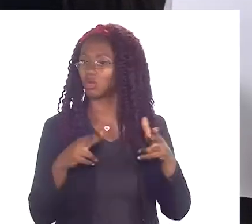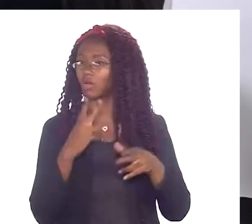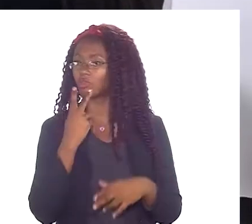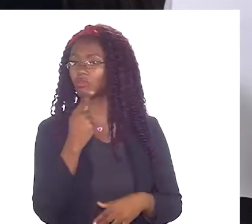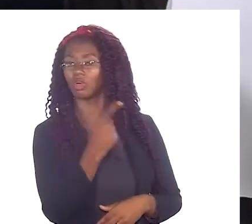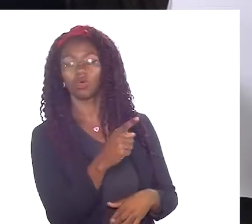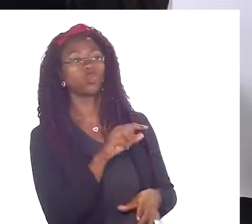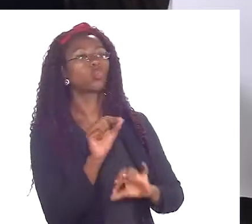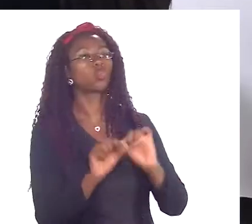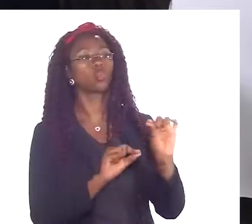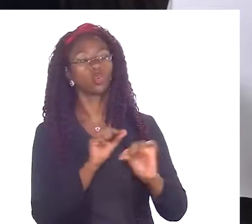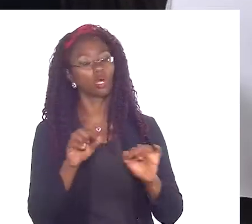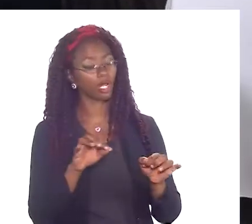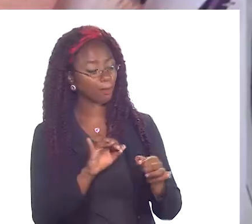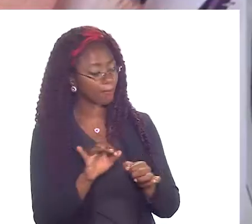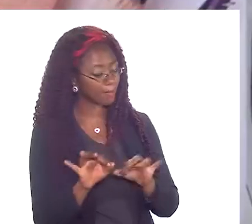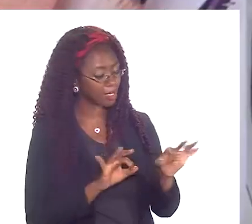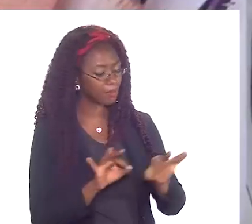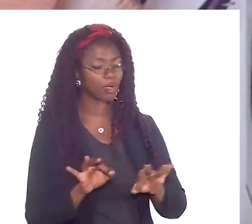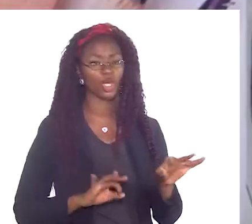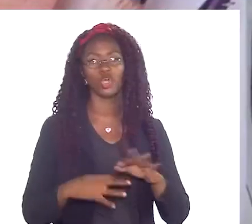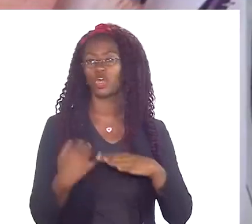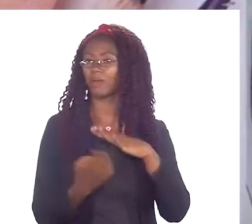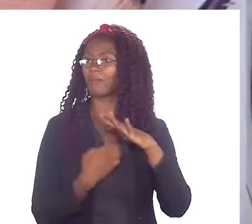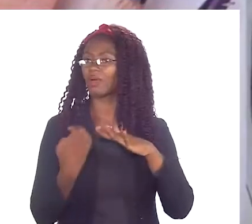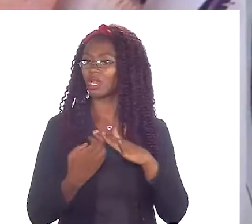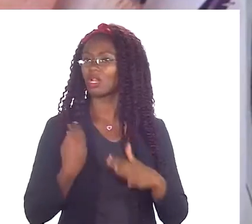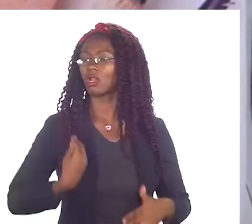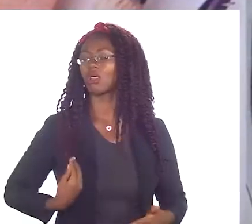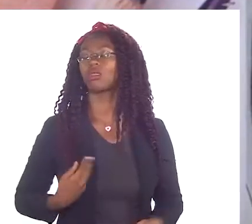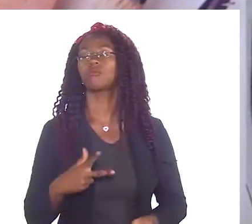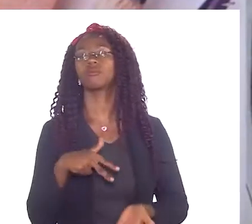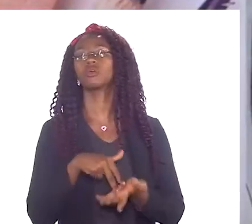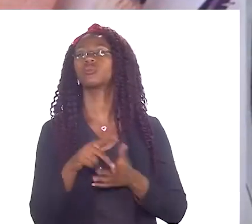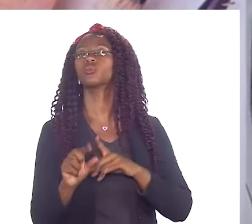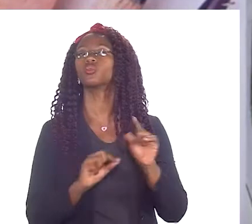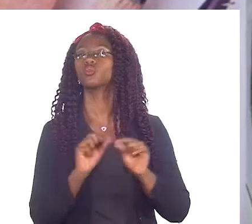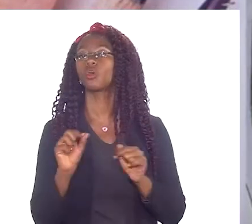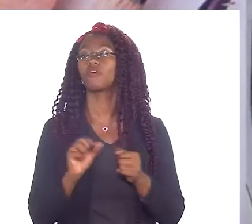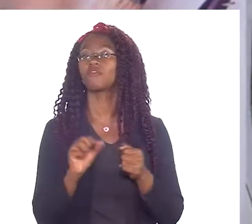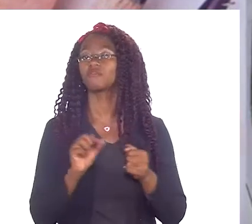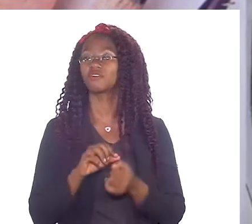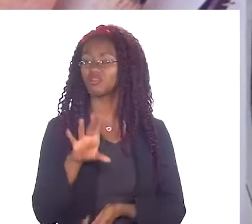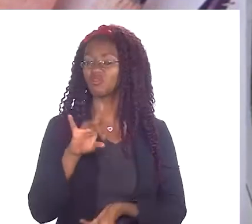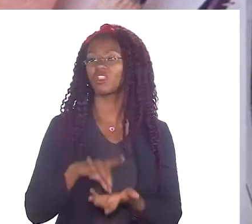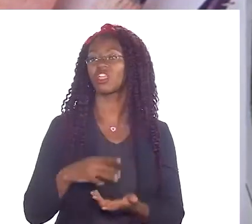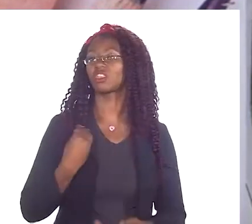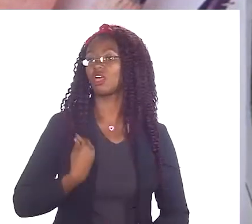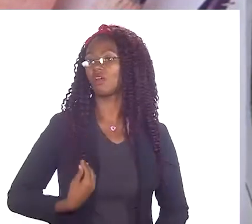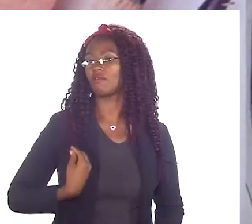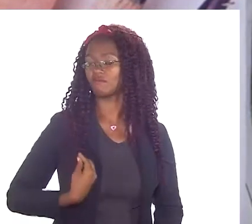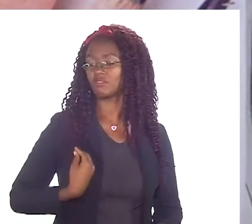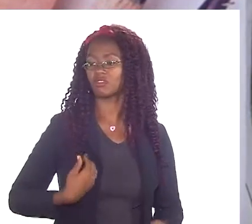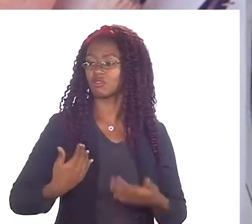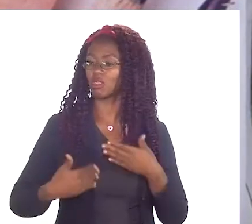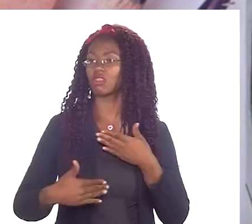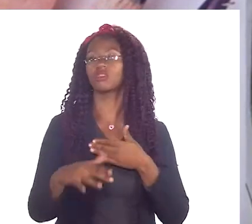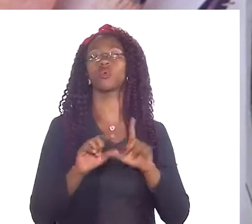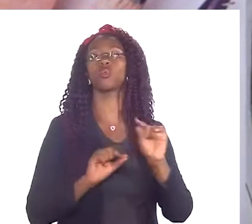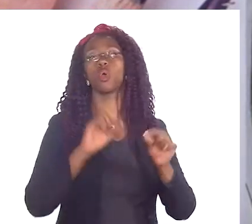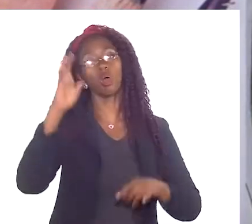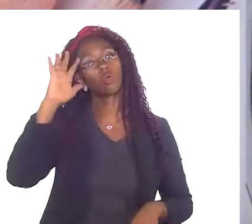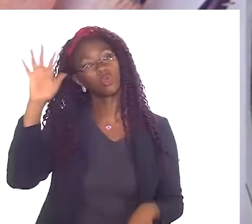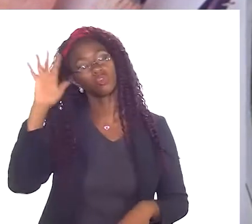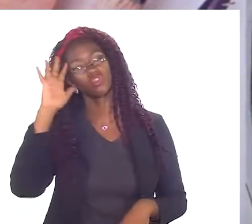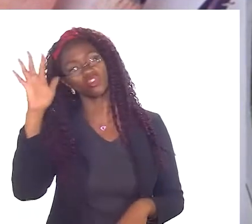como o Iglá falou, o que ela construiu, onde ela esteve, na empresa que ela esteve, enfim, o que ela fez na vida, o